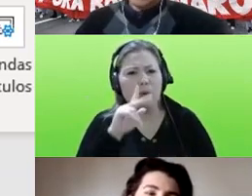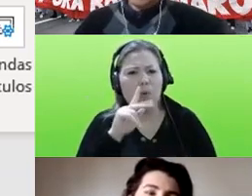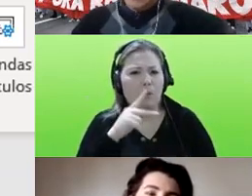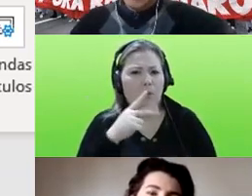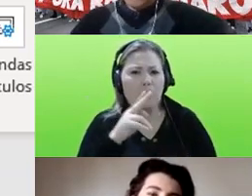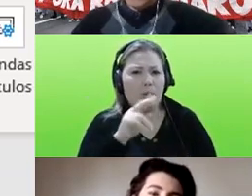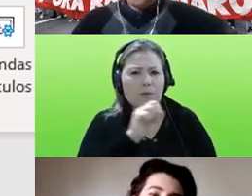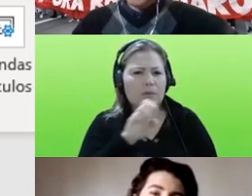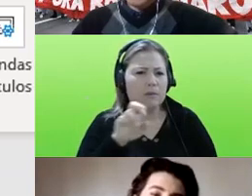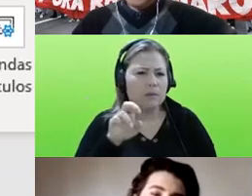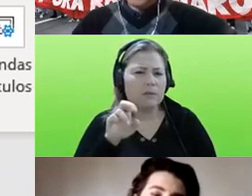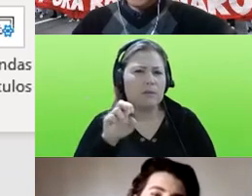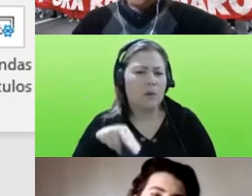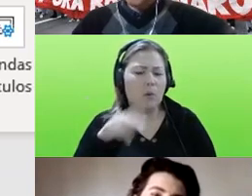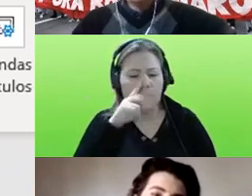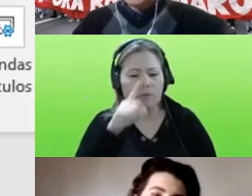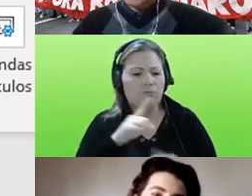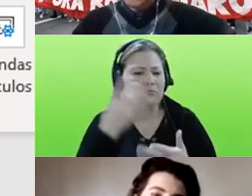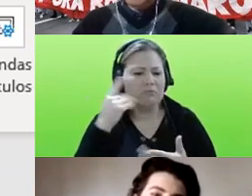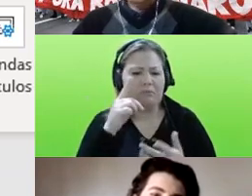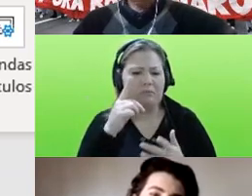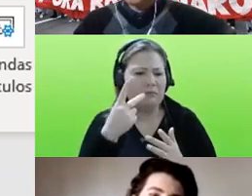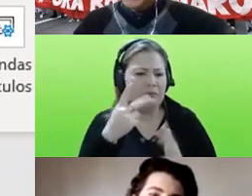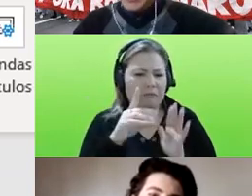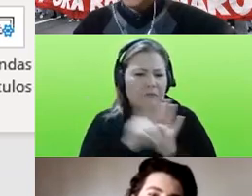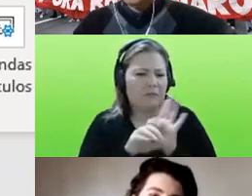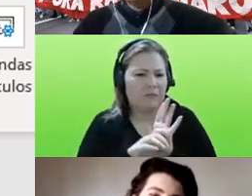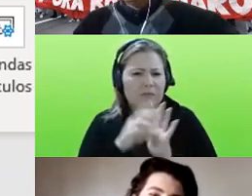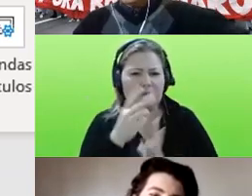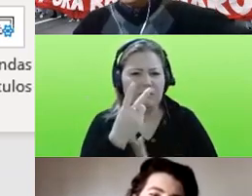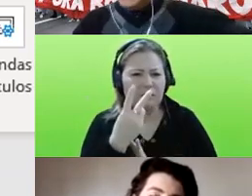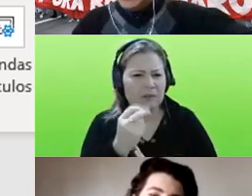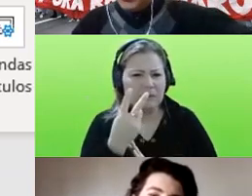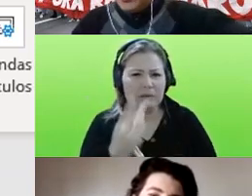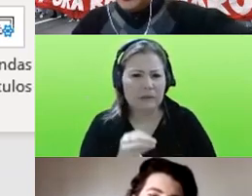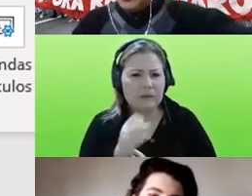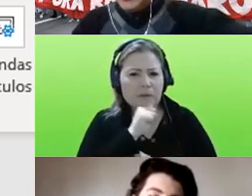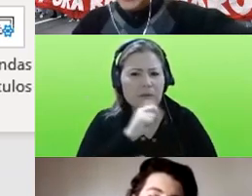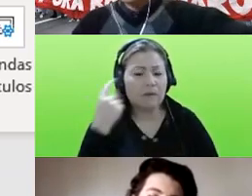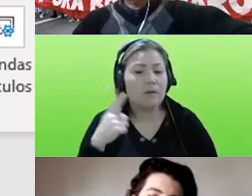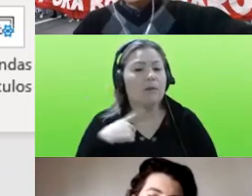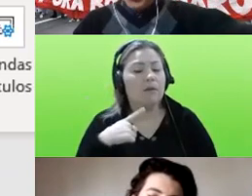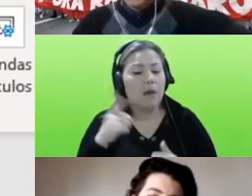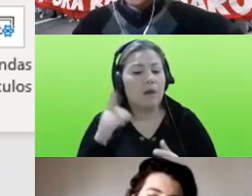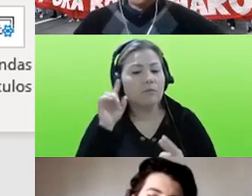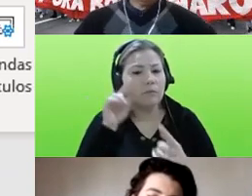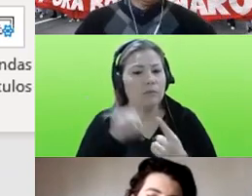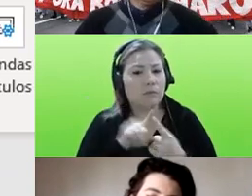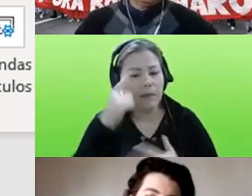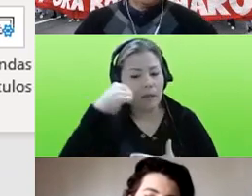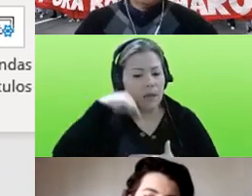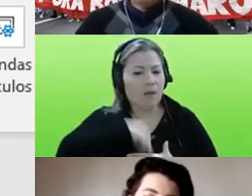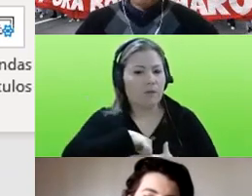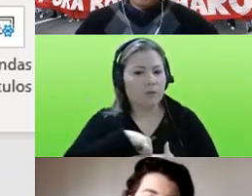30, você encontra esse termo comunicativo vinculado à intersubjetividade do mundo da